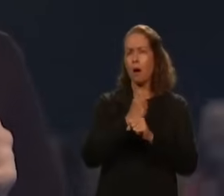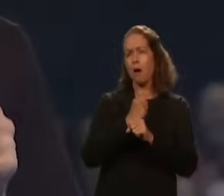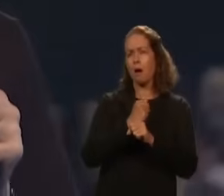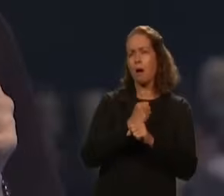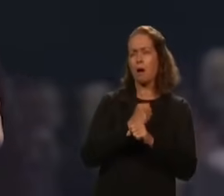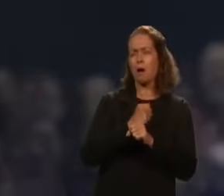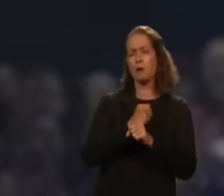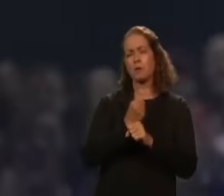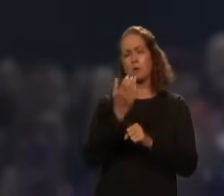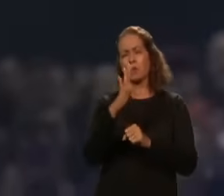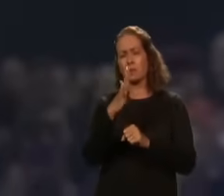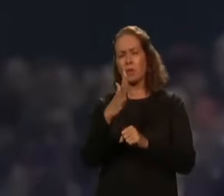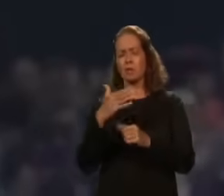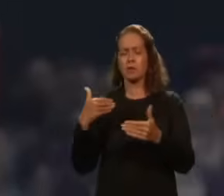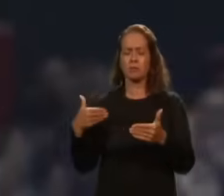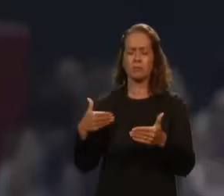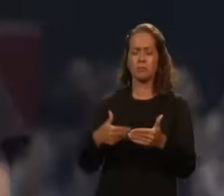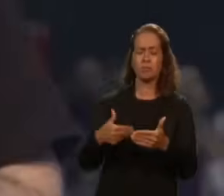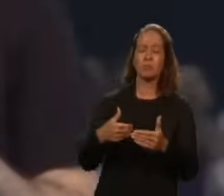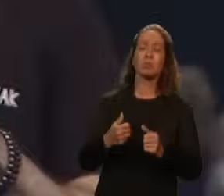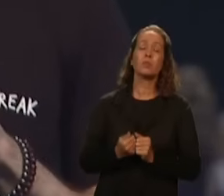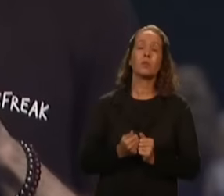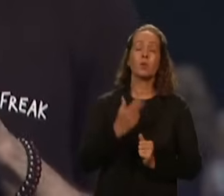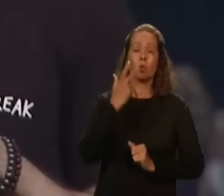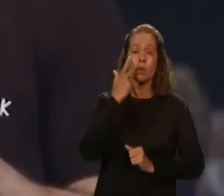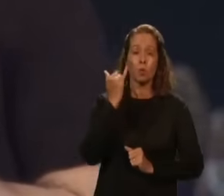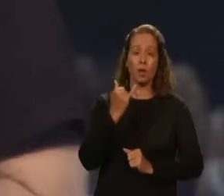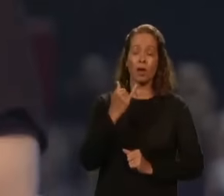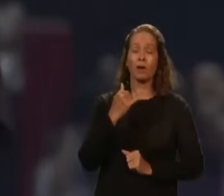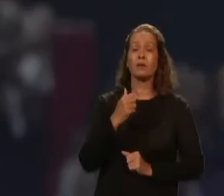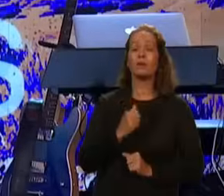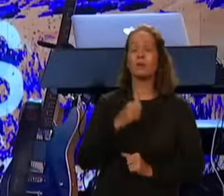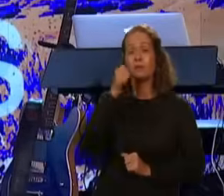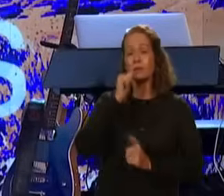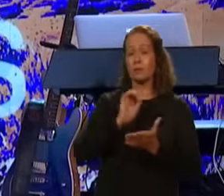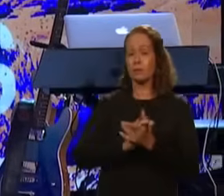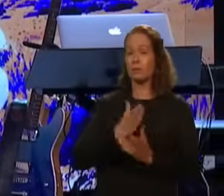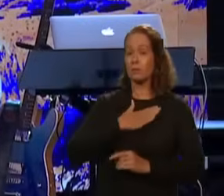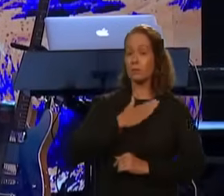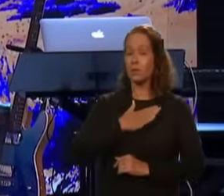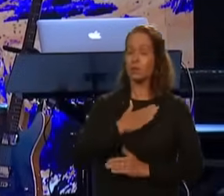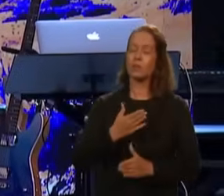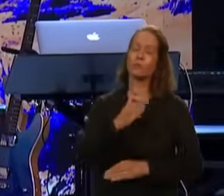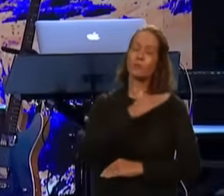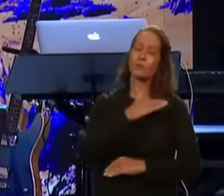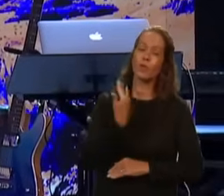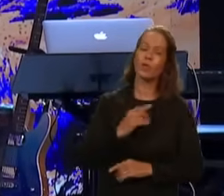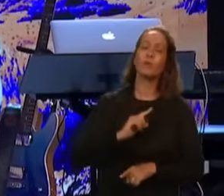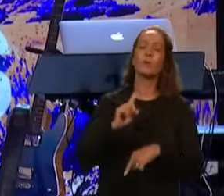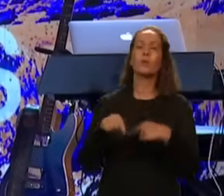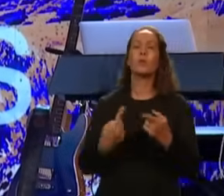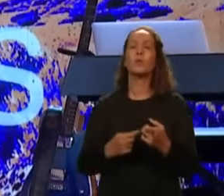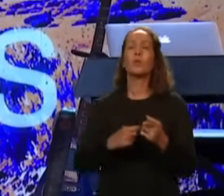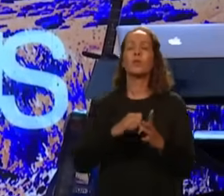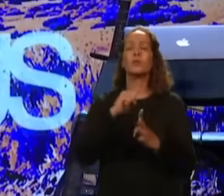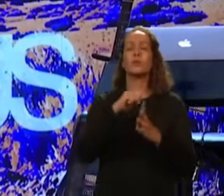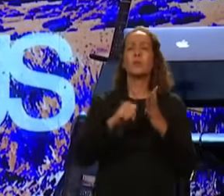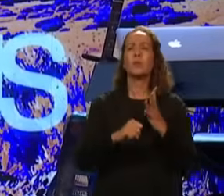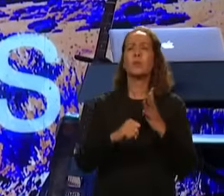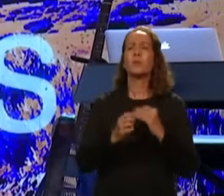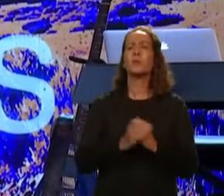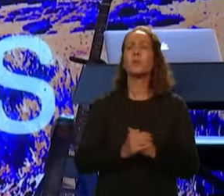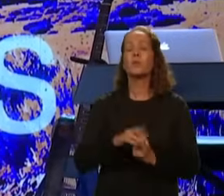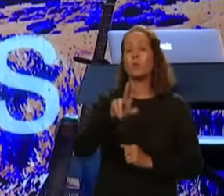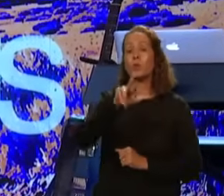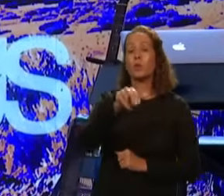aqui, nós perdemos o pai dela, que morreu no dia do aniversário dela, e poucos meses atrás sepultamos o irmão mais velho